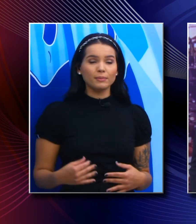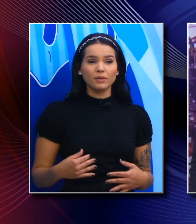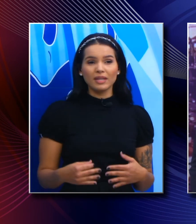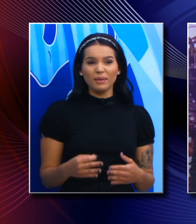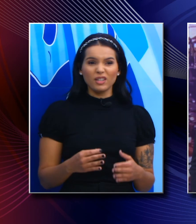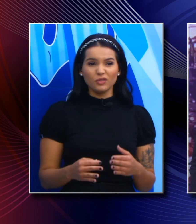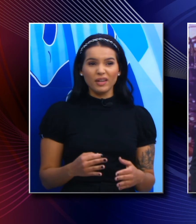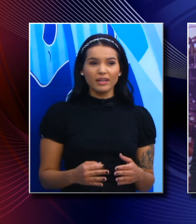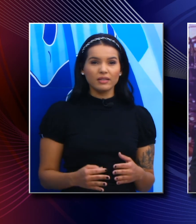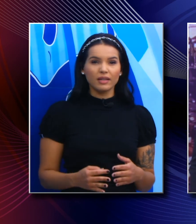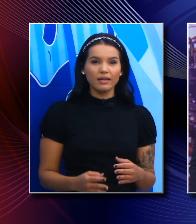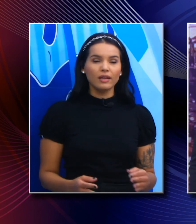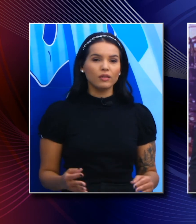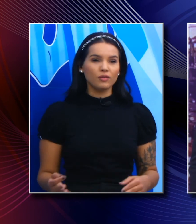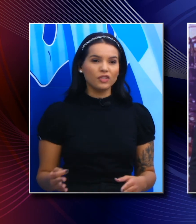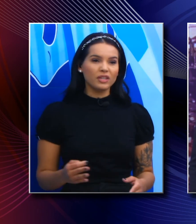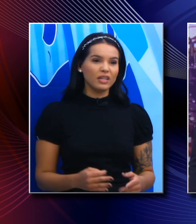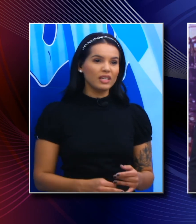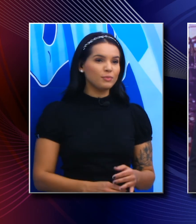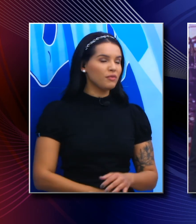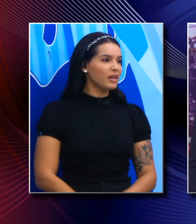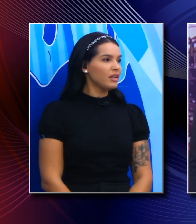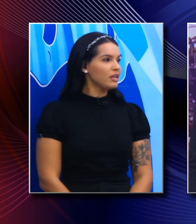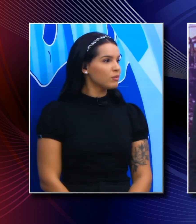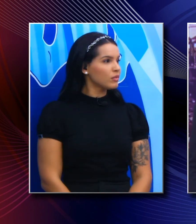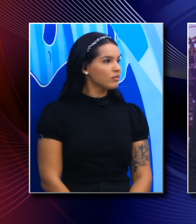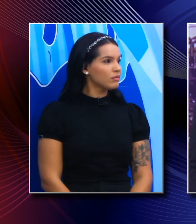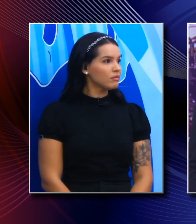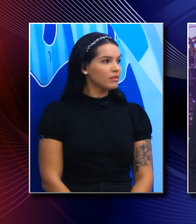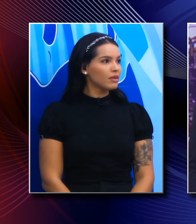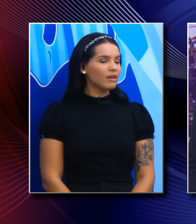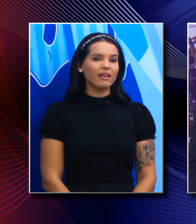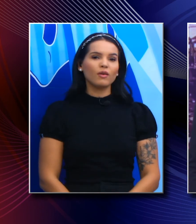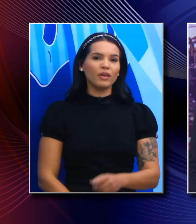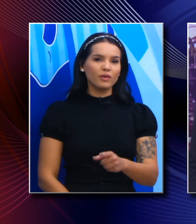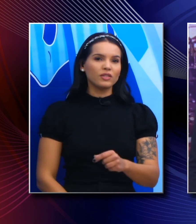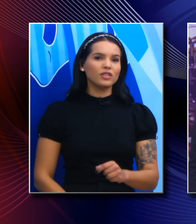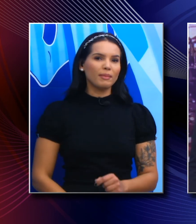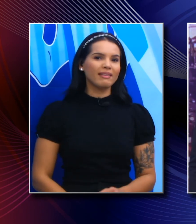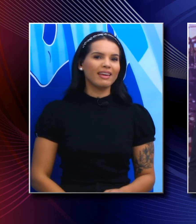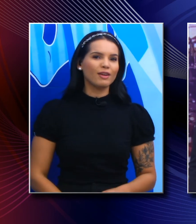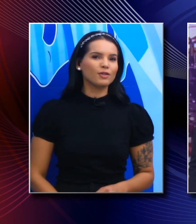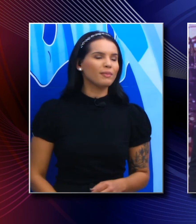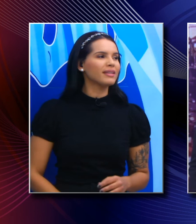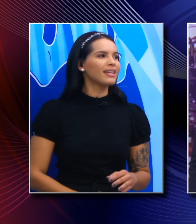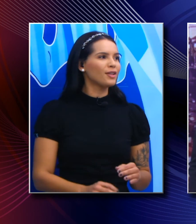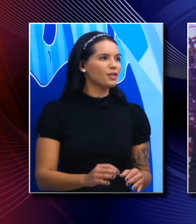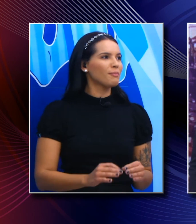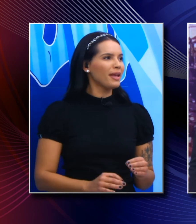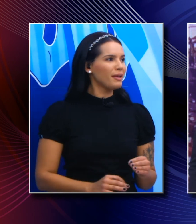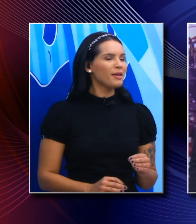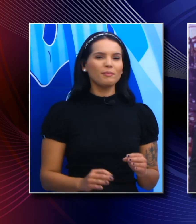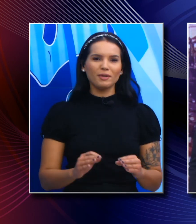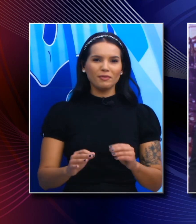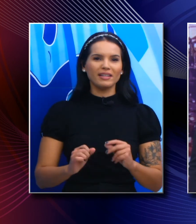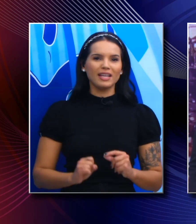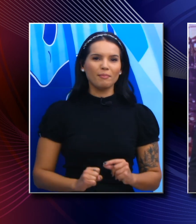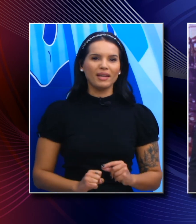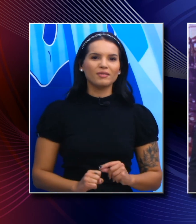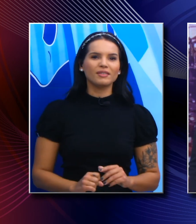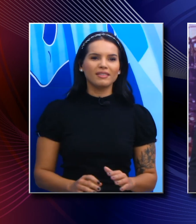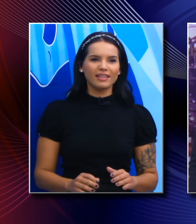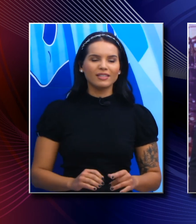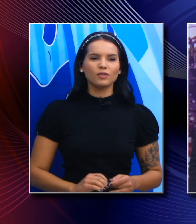Eu mesma não sabia da diferença, né? Eu ainda não sei. Vegetarianismo e veganismo. Eu ainda não sei. Eu quero assistir a matéria hoje mais tarde também para eu